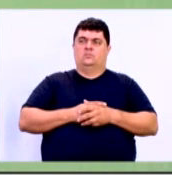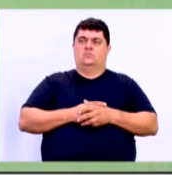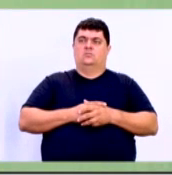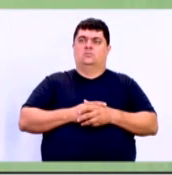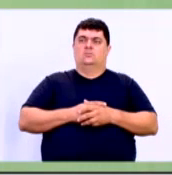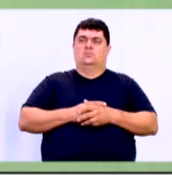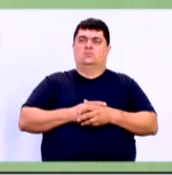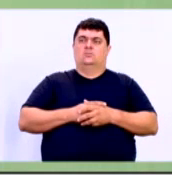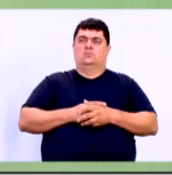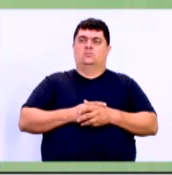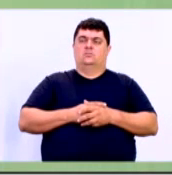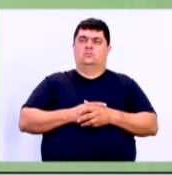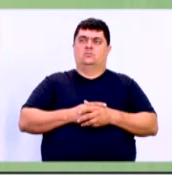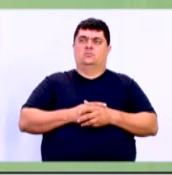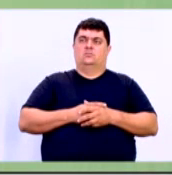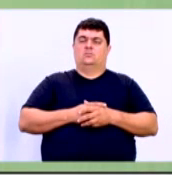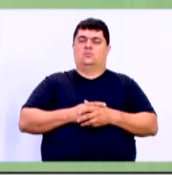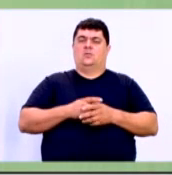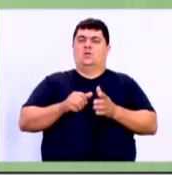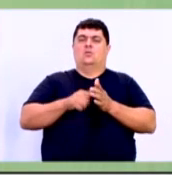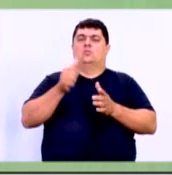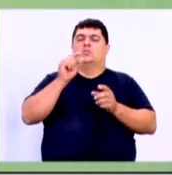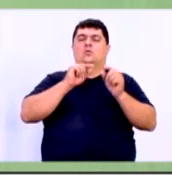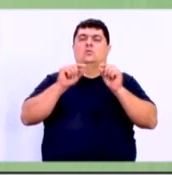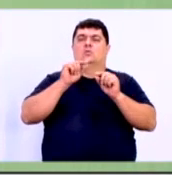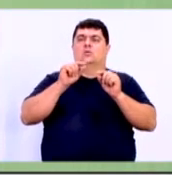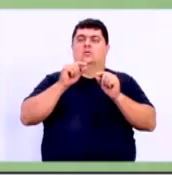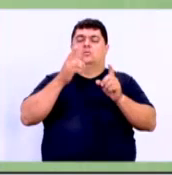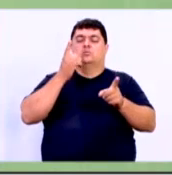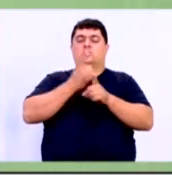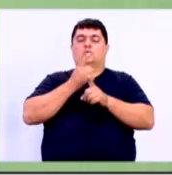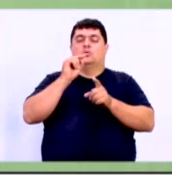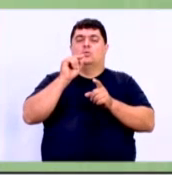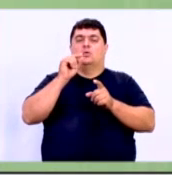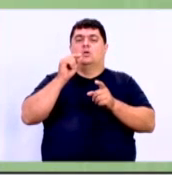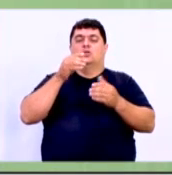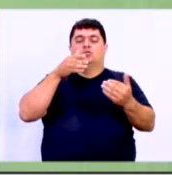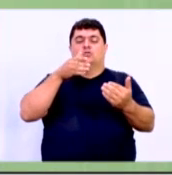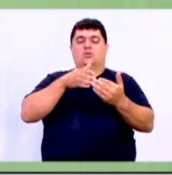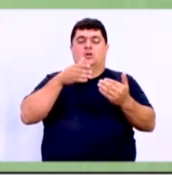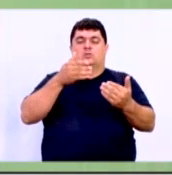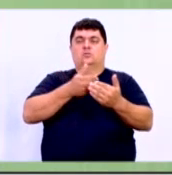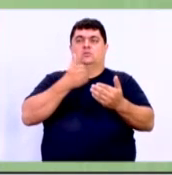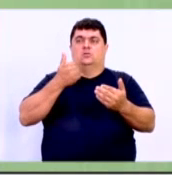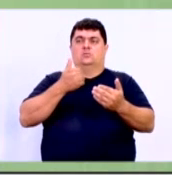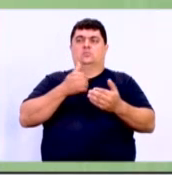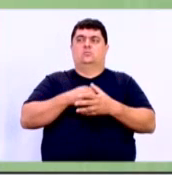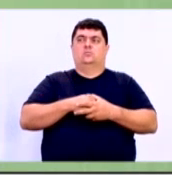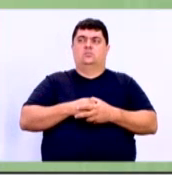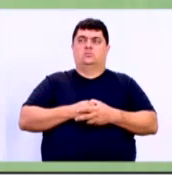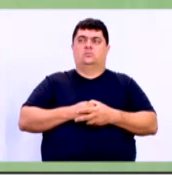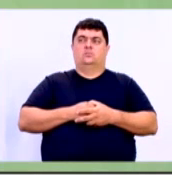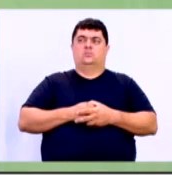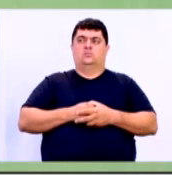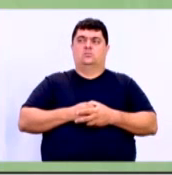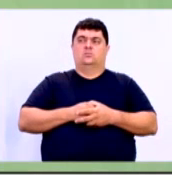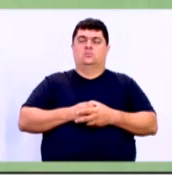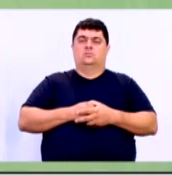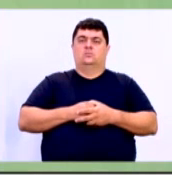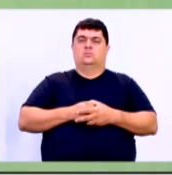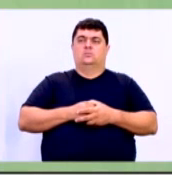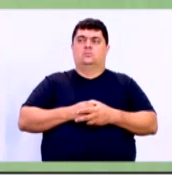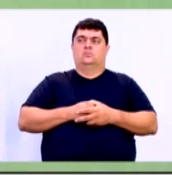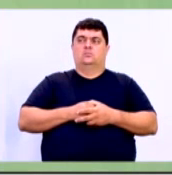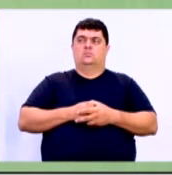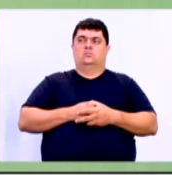diretos. Qual é o primeiro passo que a gente vai fazer? Identificar o que é custo direto e indireto, certo? Custo direto, custo indireto,